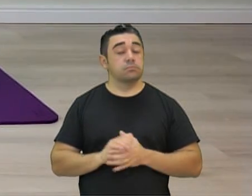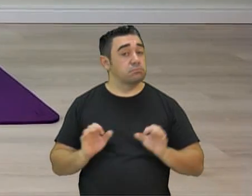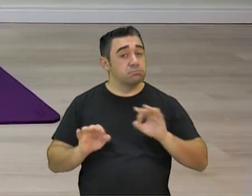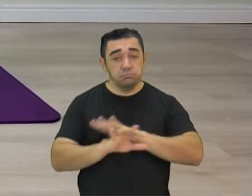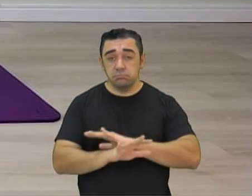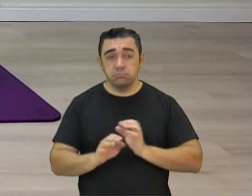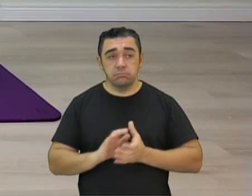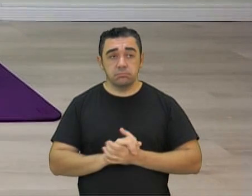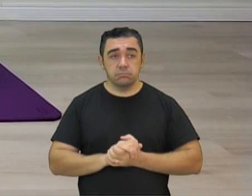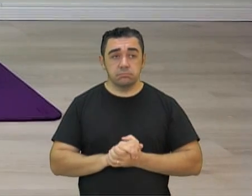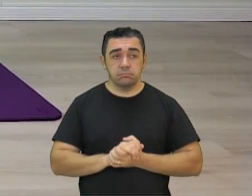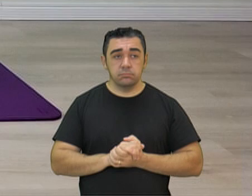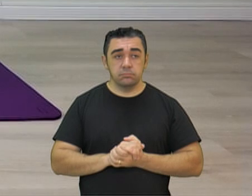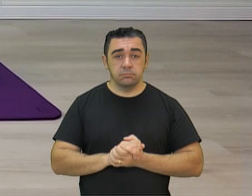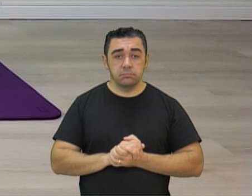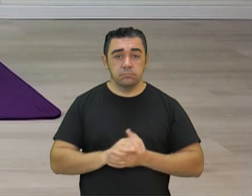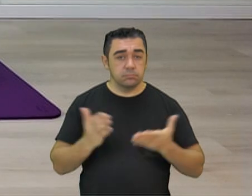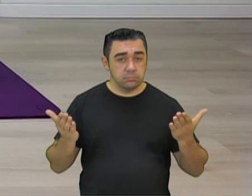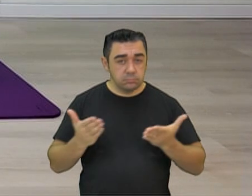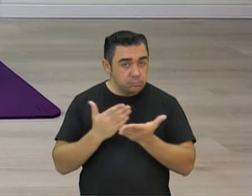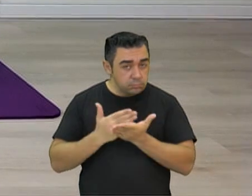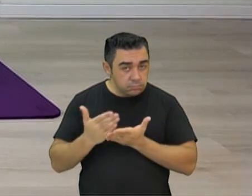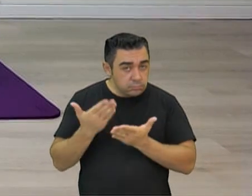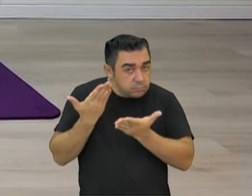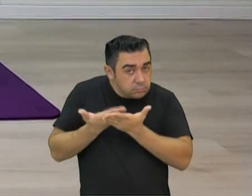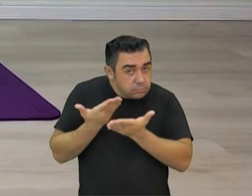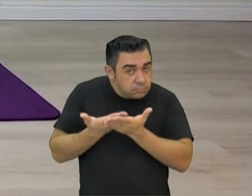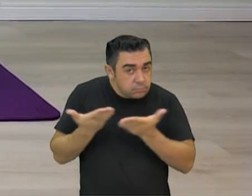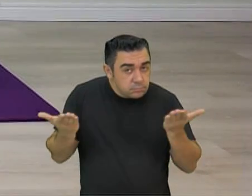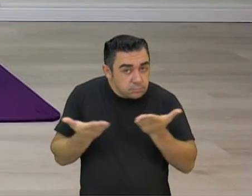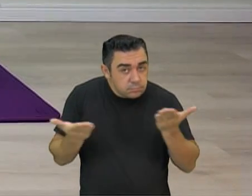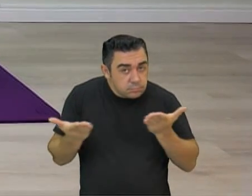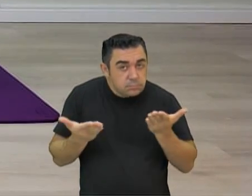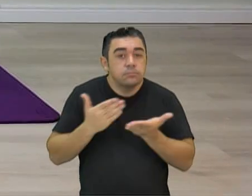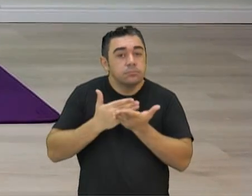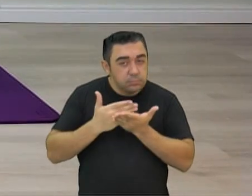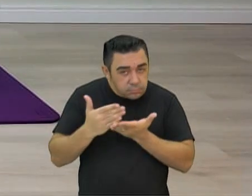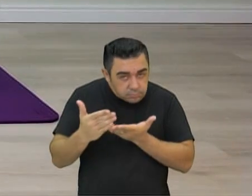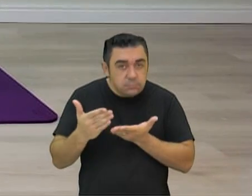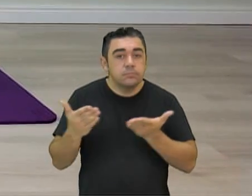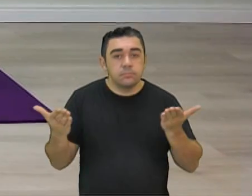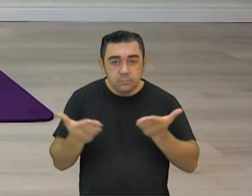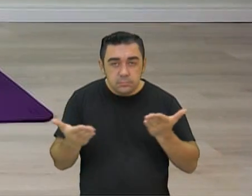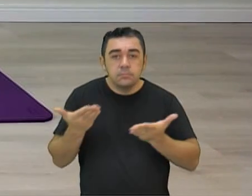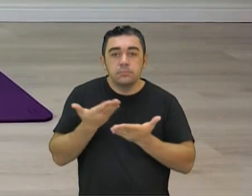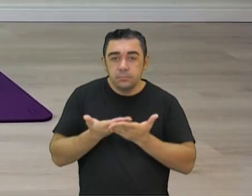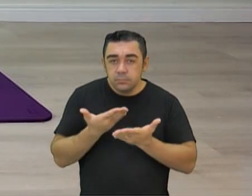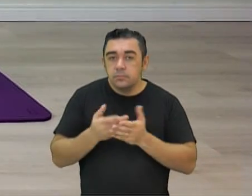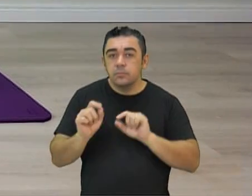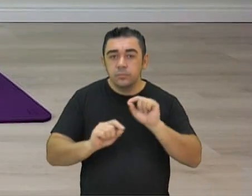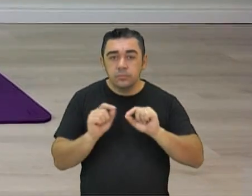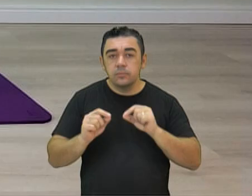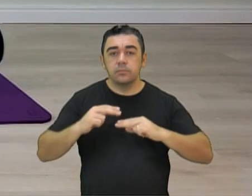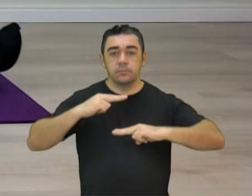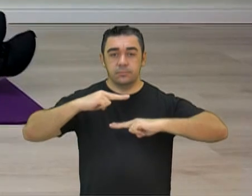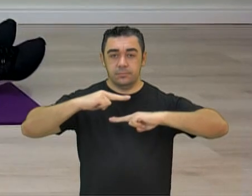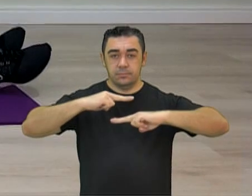Pronto. Vamos começar a nossa aula agora. Começa agora a nossa aula de